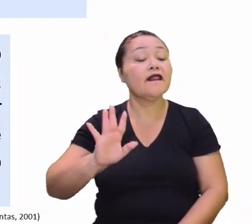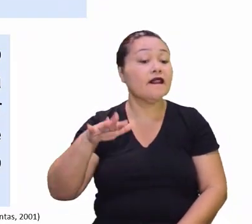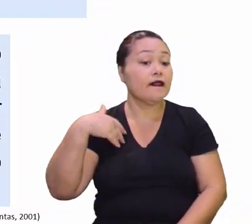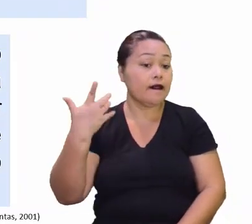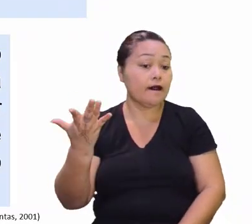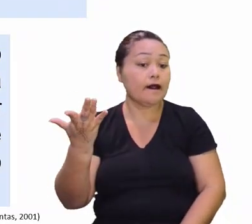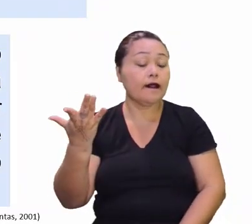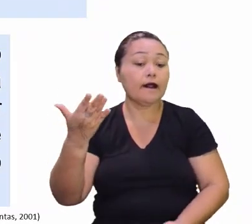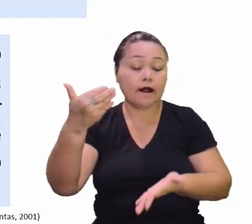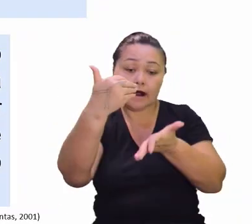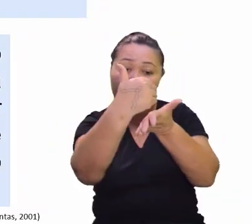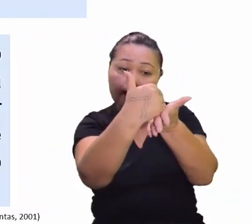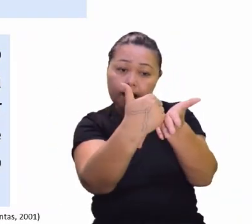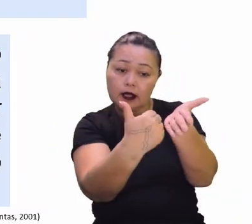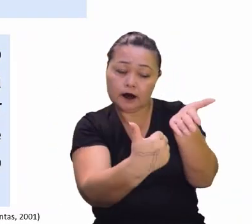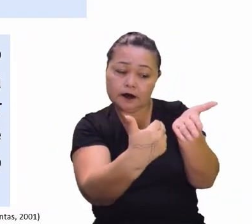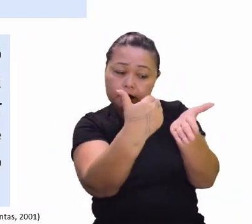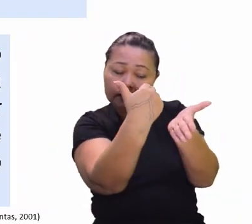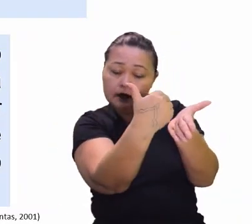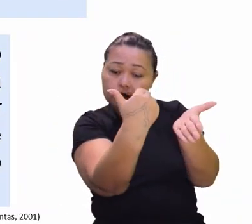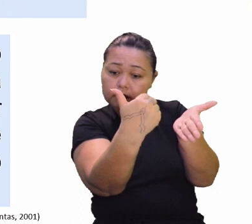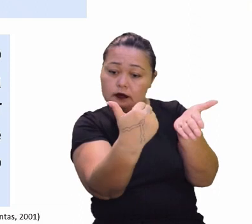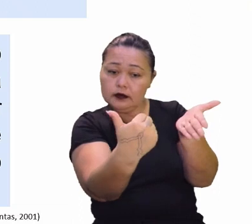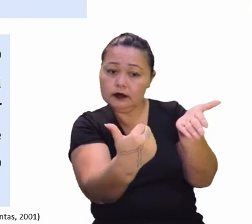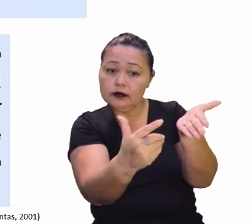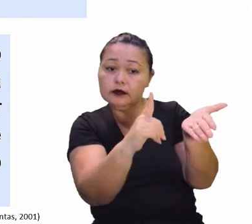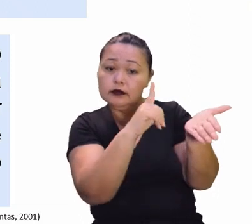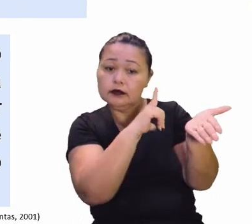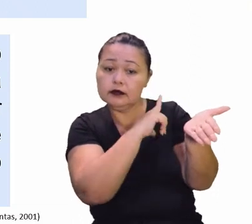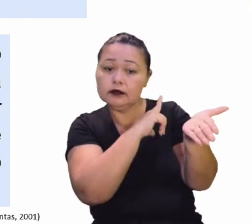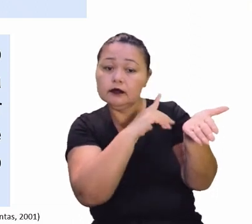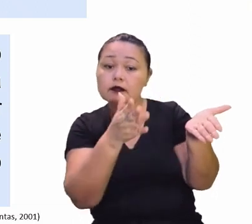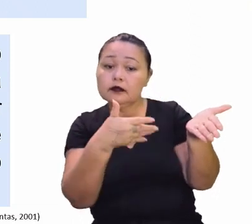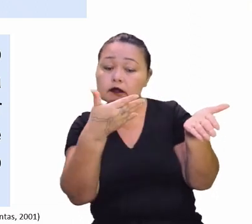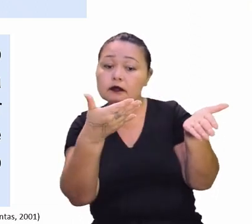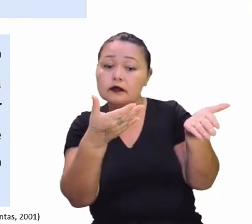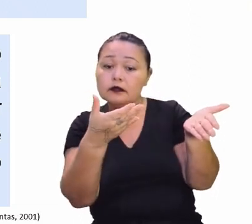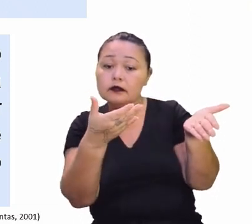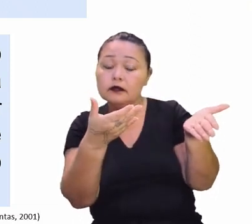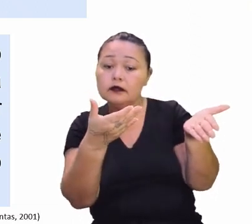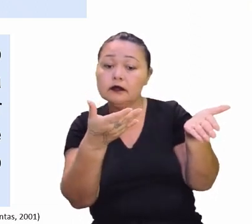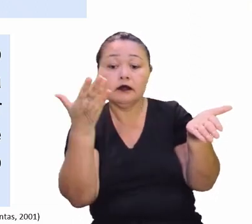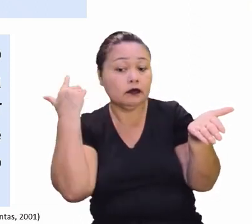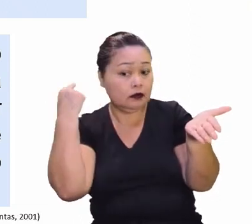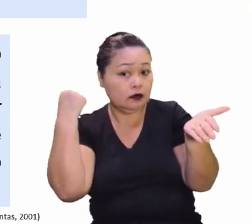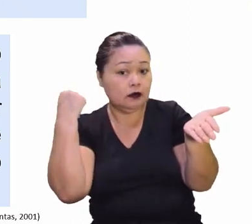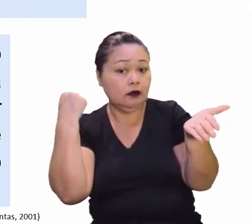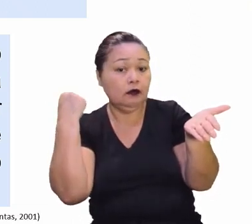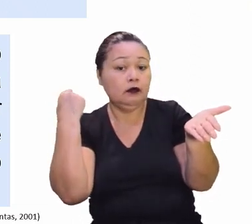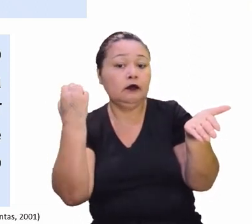Então, essa medida, o que ela vai privilegiar, no caso,